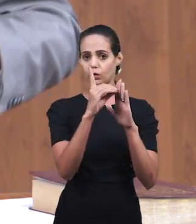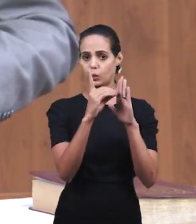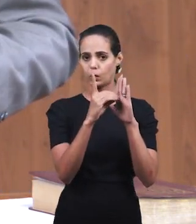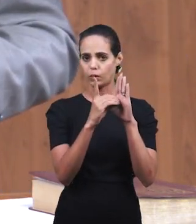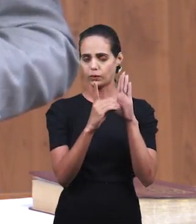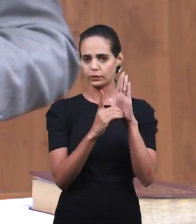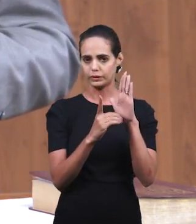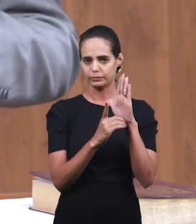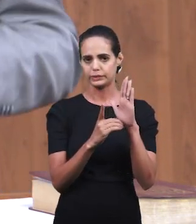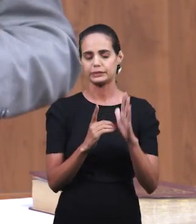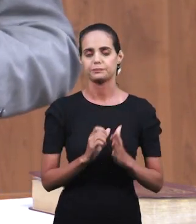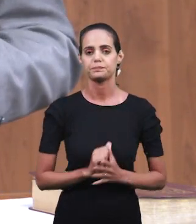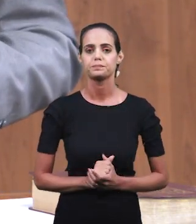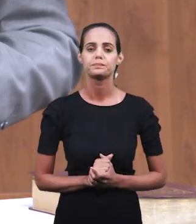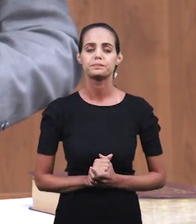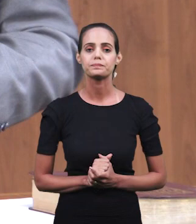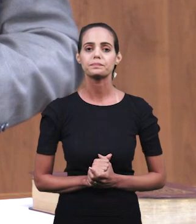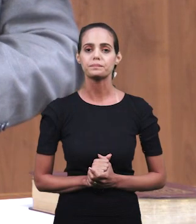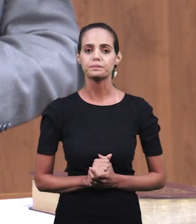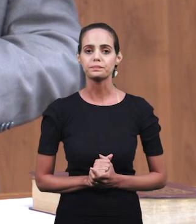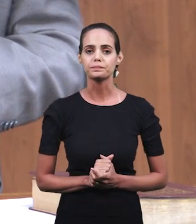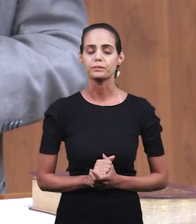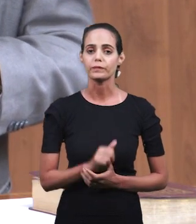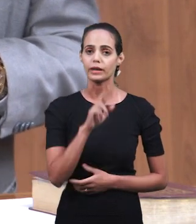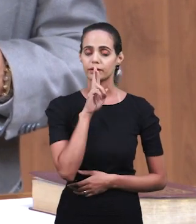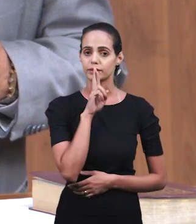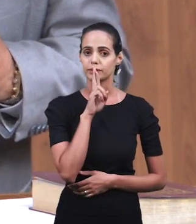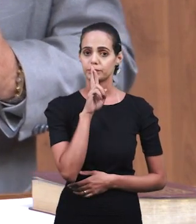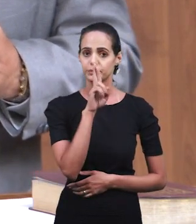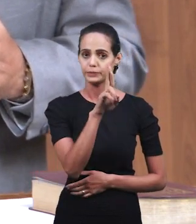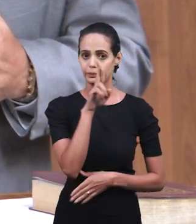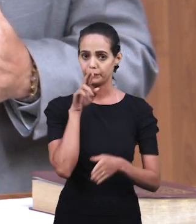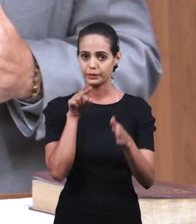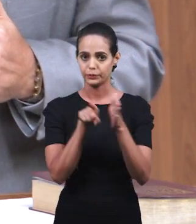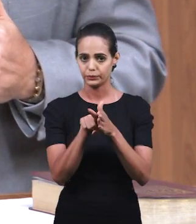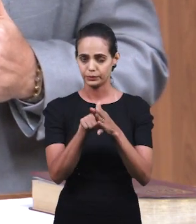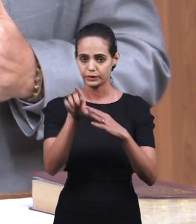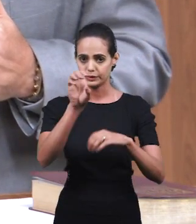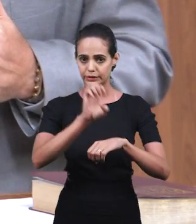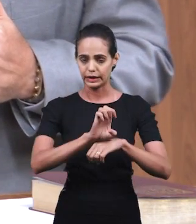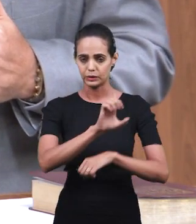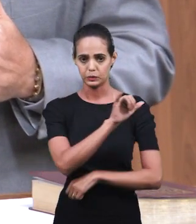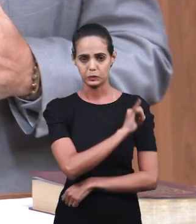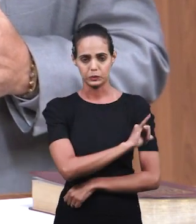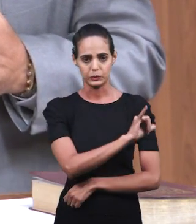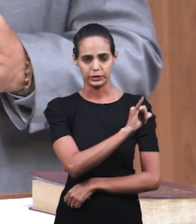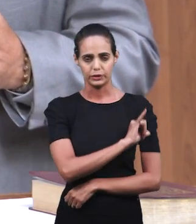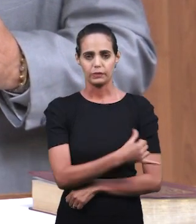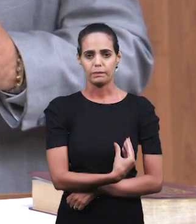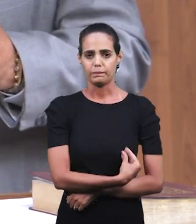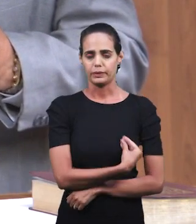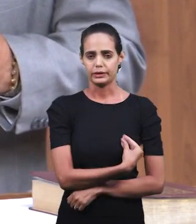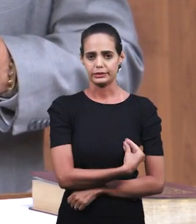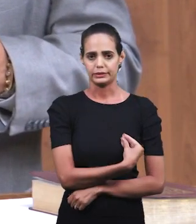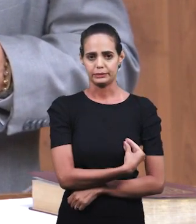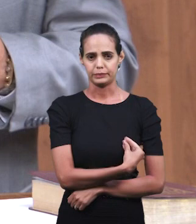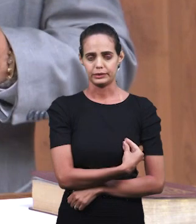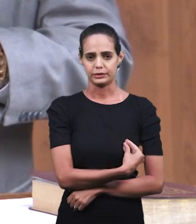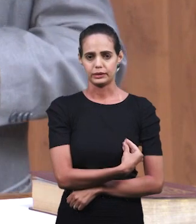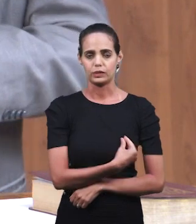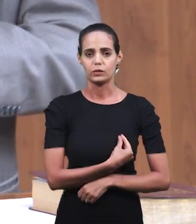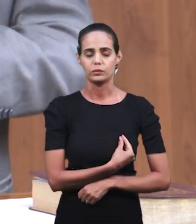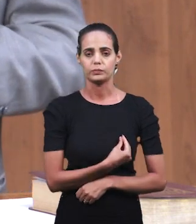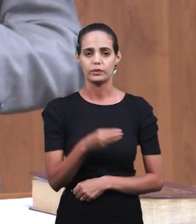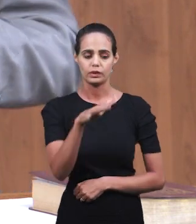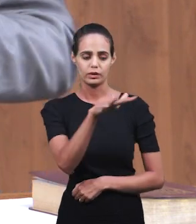para responder a essa pergunta, nós temos aqui do Rio de Janeiro a participação dos irmãos de São João, da